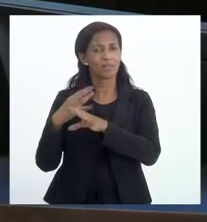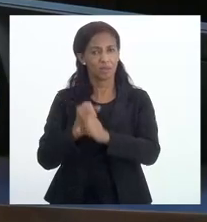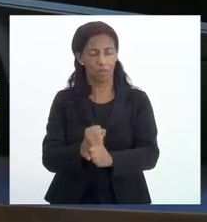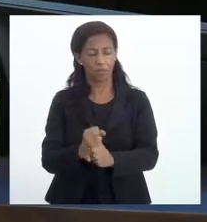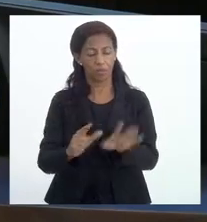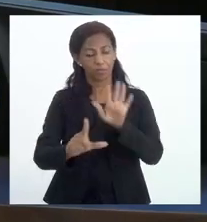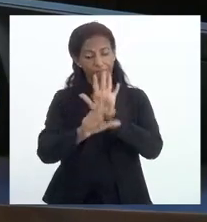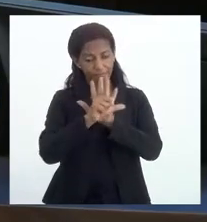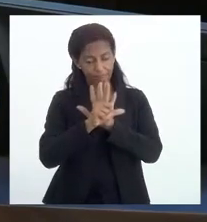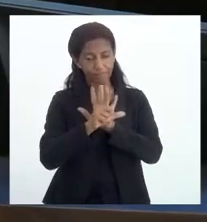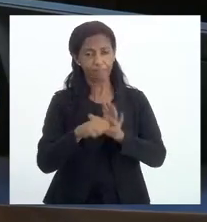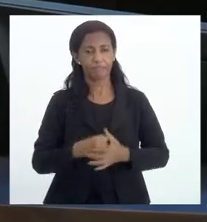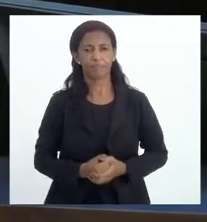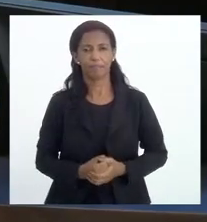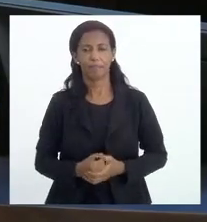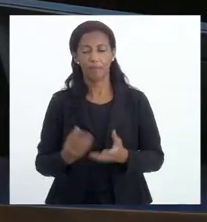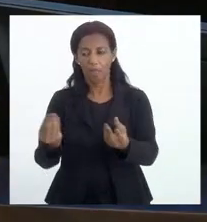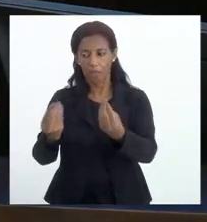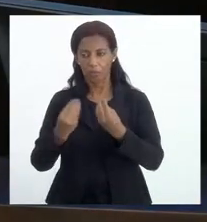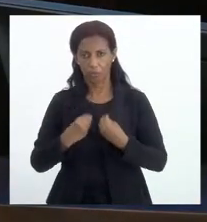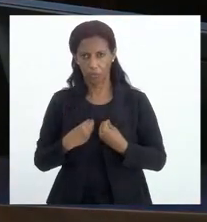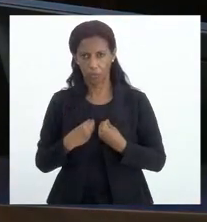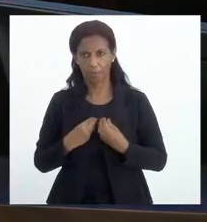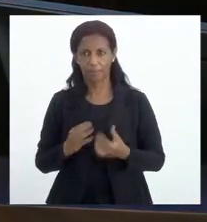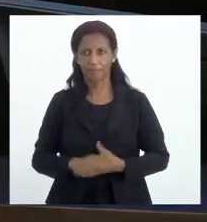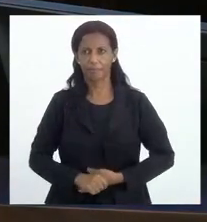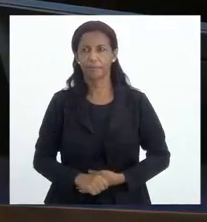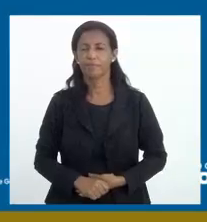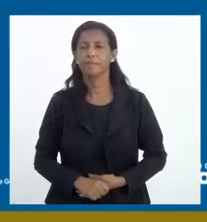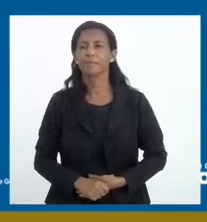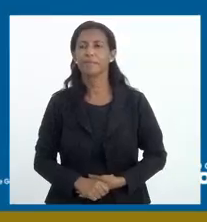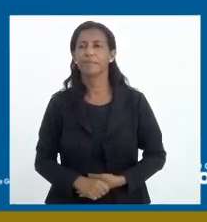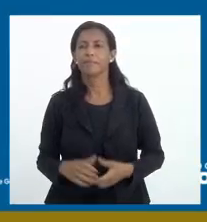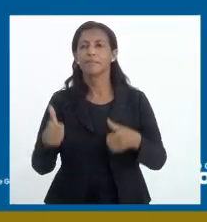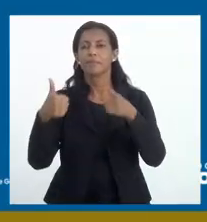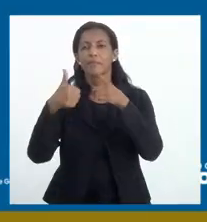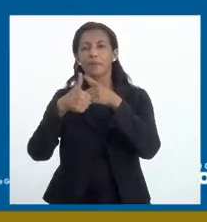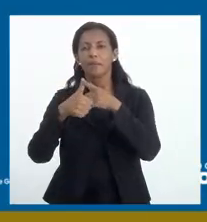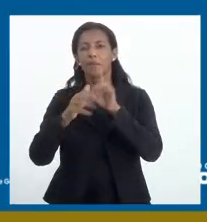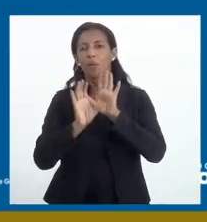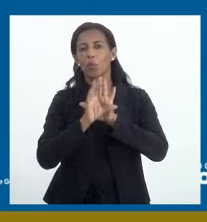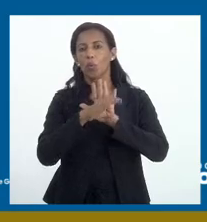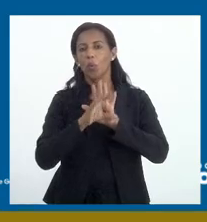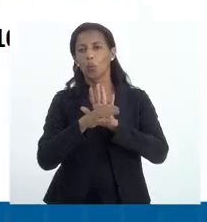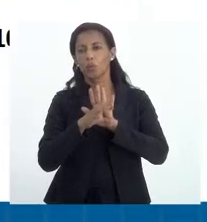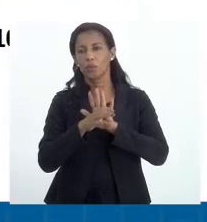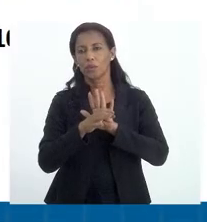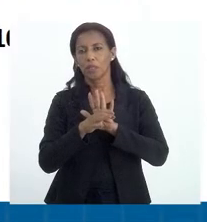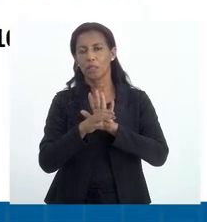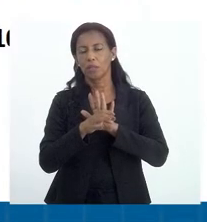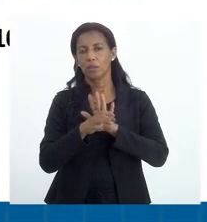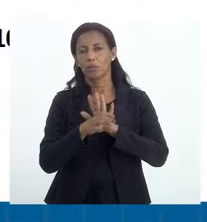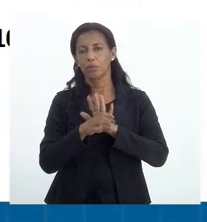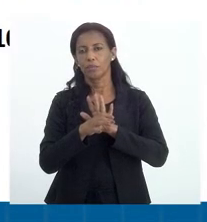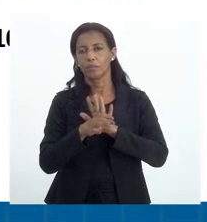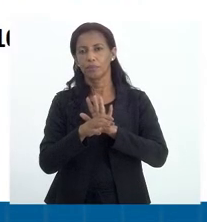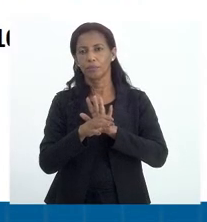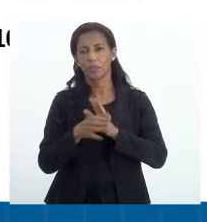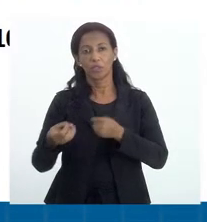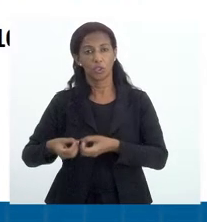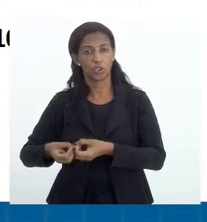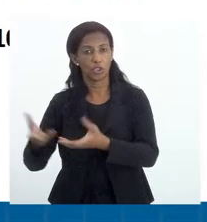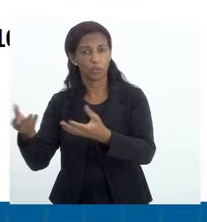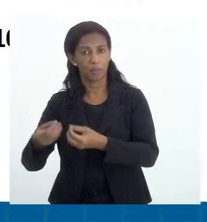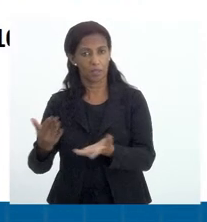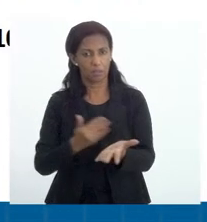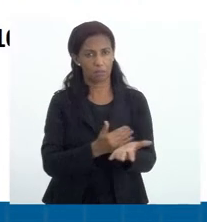lei, ela nos permitiu, primeiro, no conceito de base de despesa